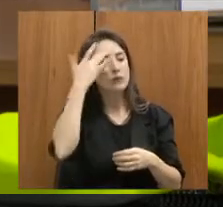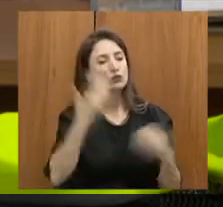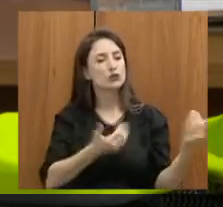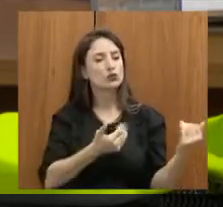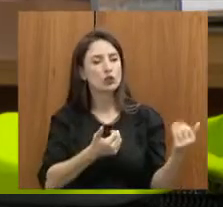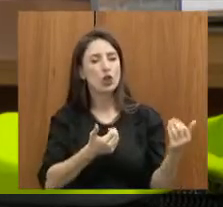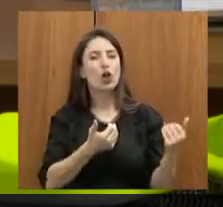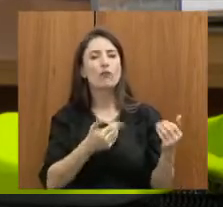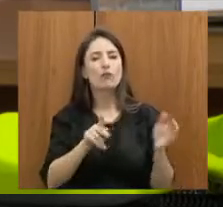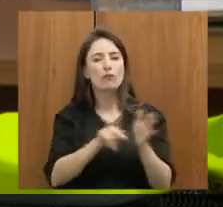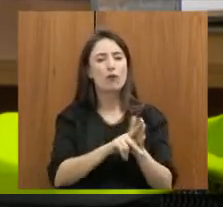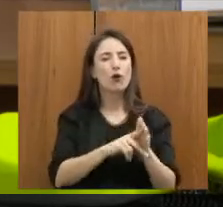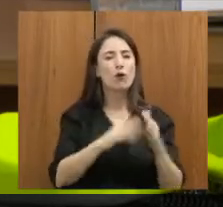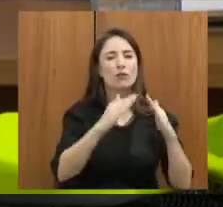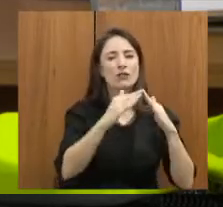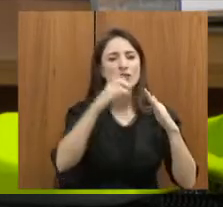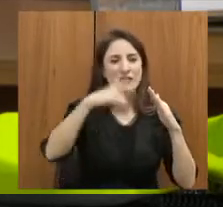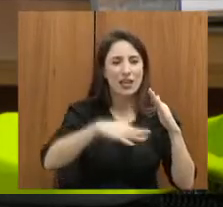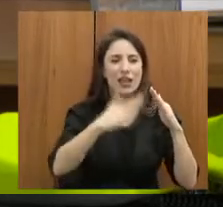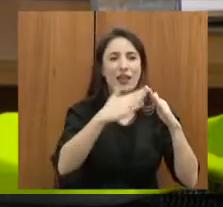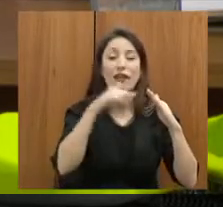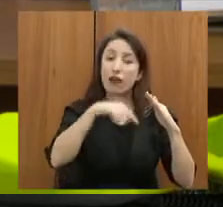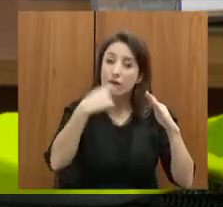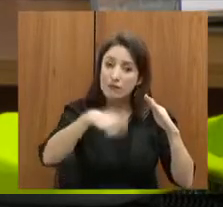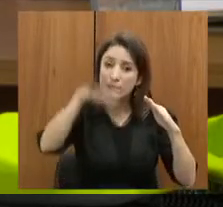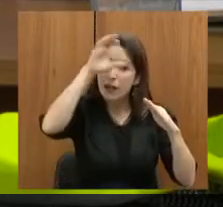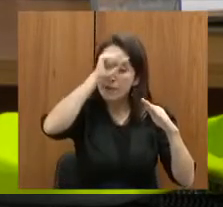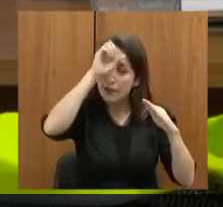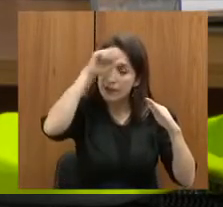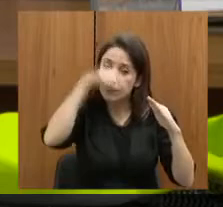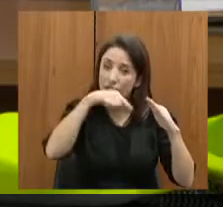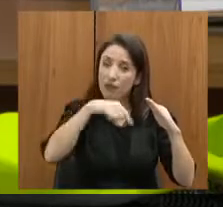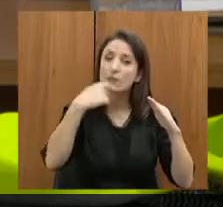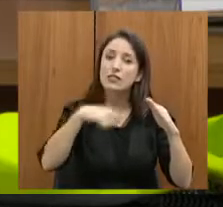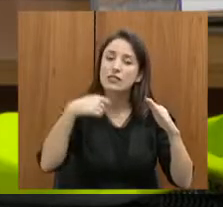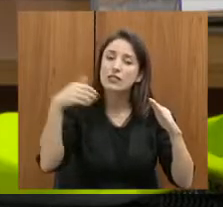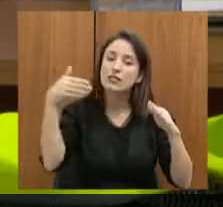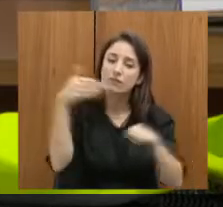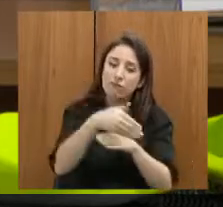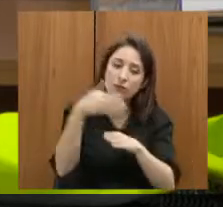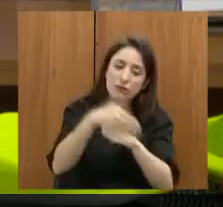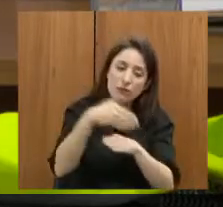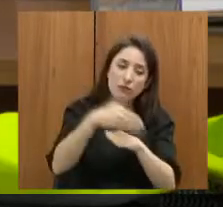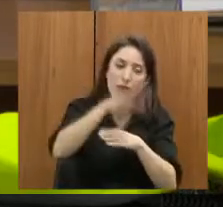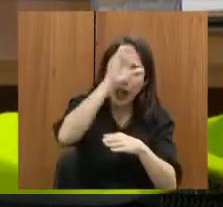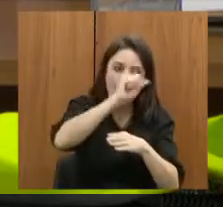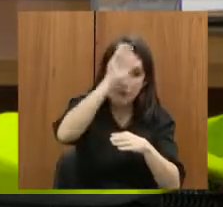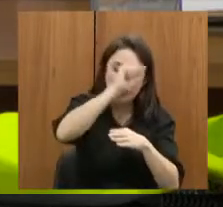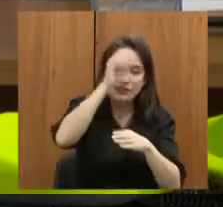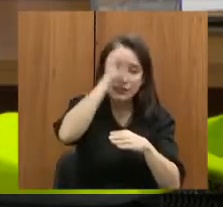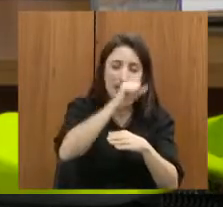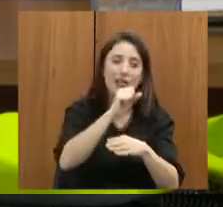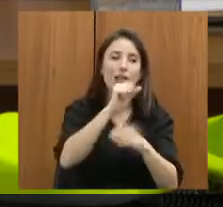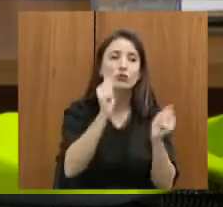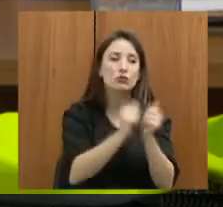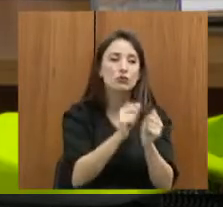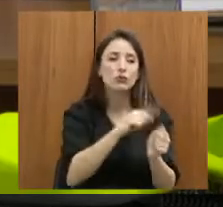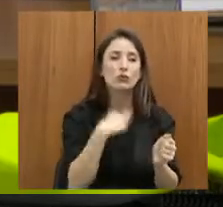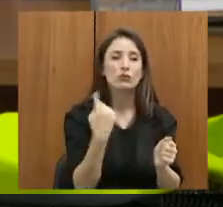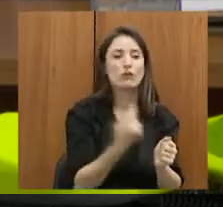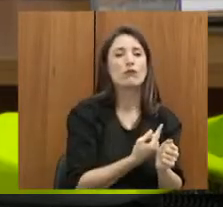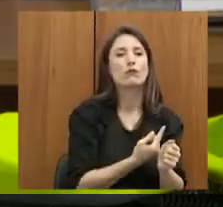a aprender desses lugares mas aprender com os nossos nós gente vai prender com eles a mesma